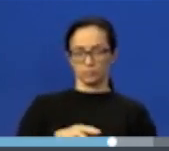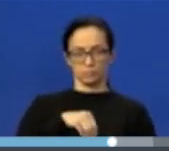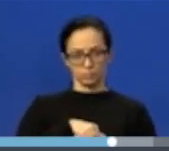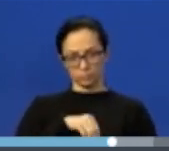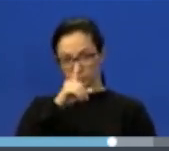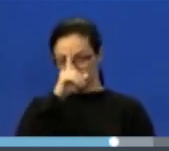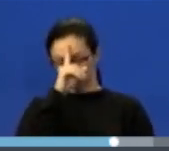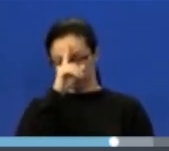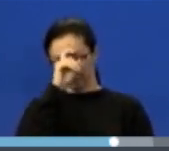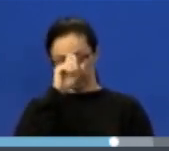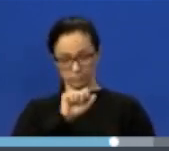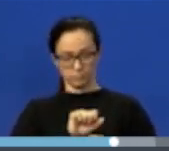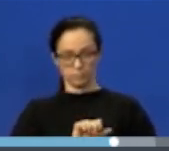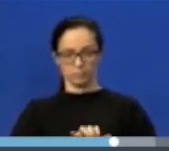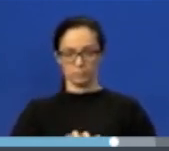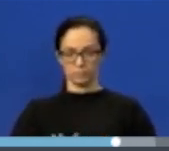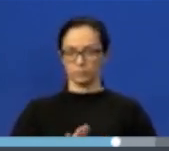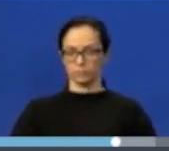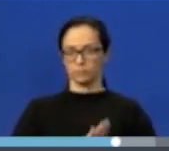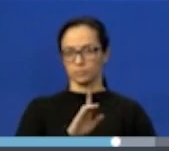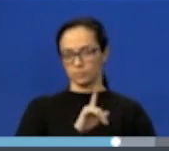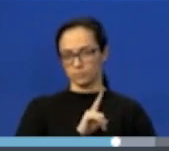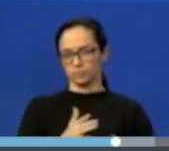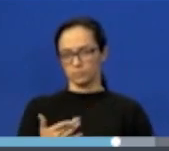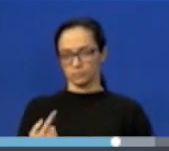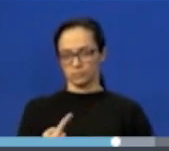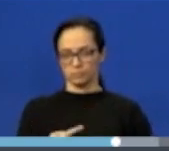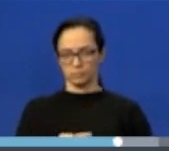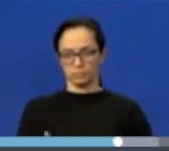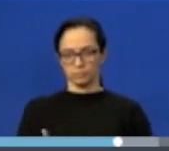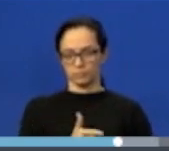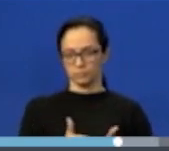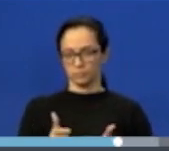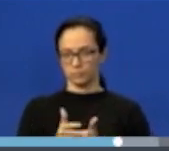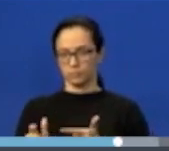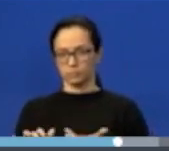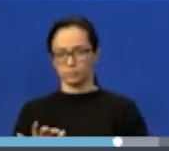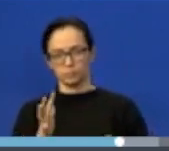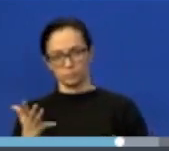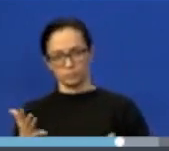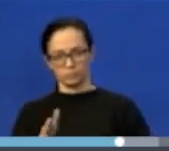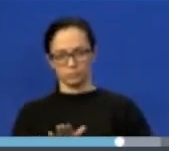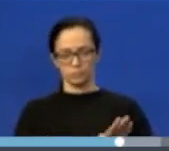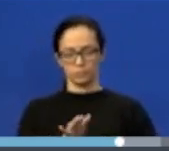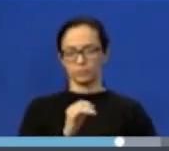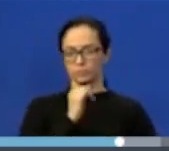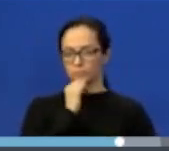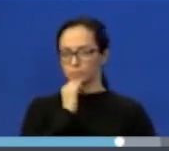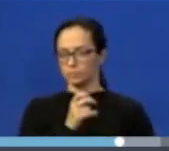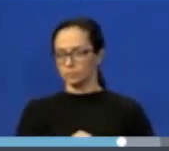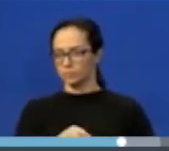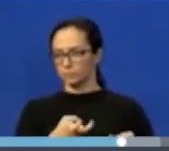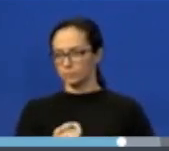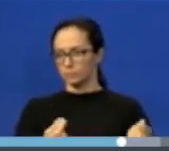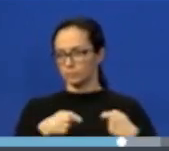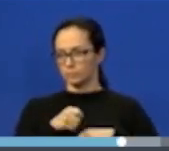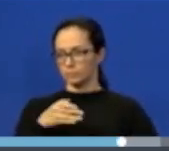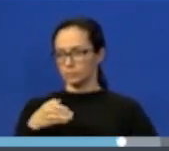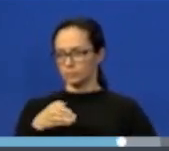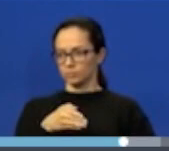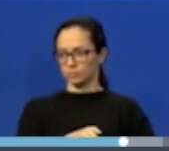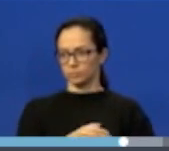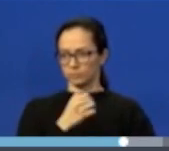hospitalar, identificável através de infecções cruzadas, em que pacientes, muitas vezes, são necessários ficar,